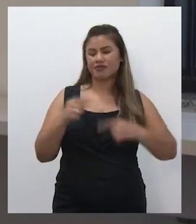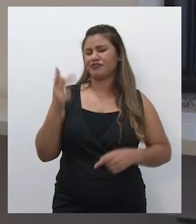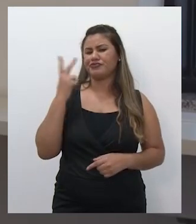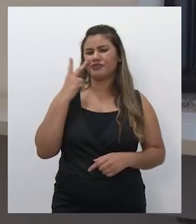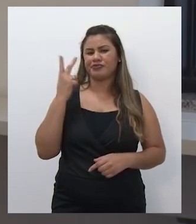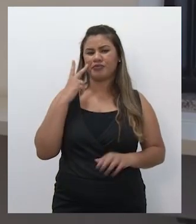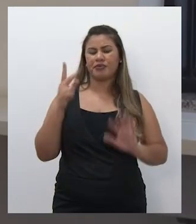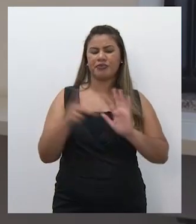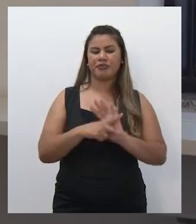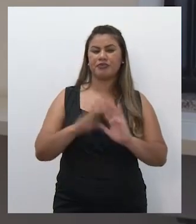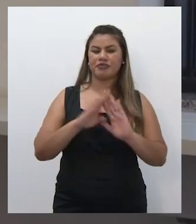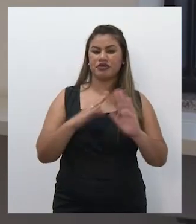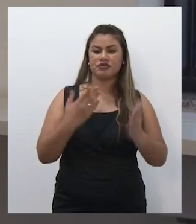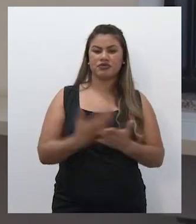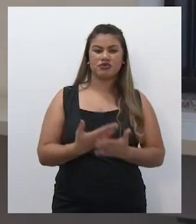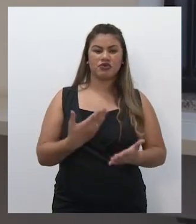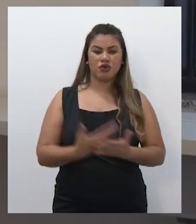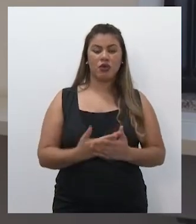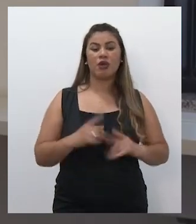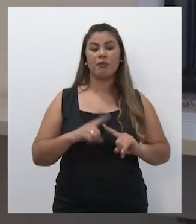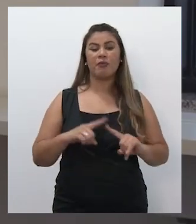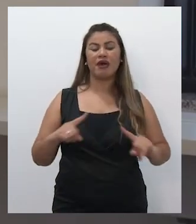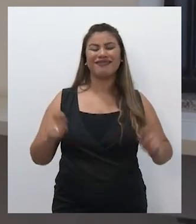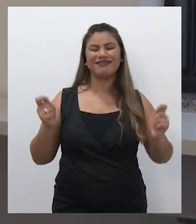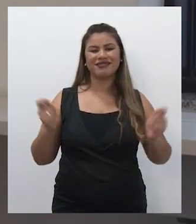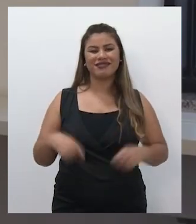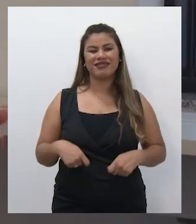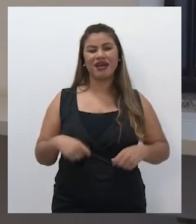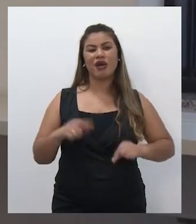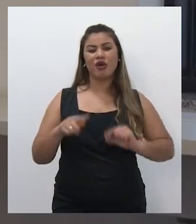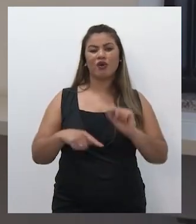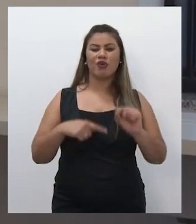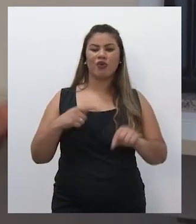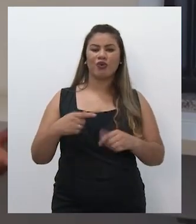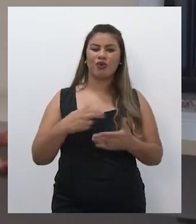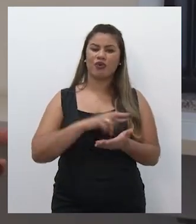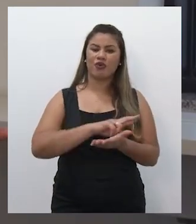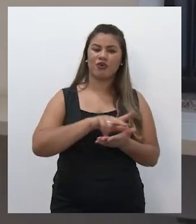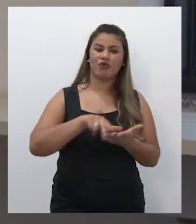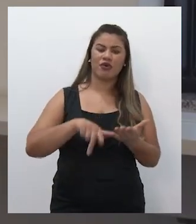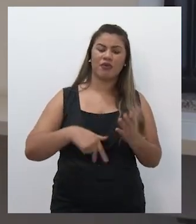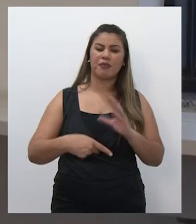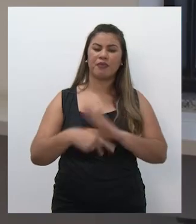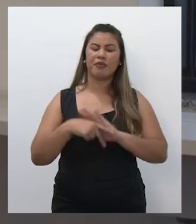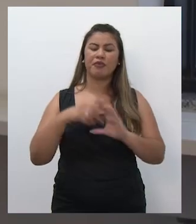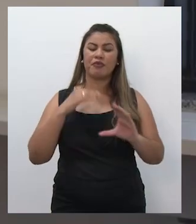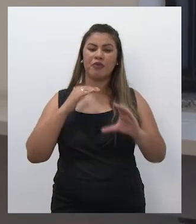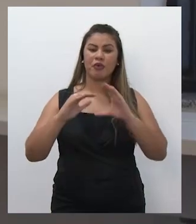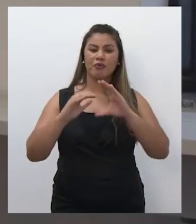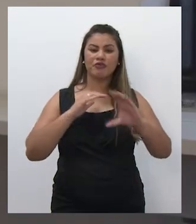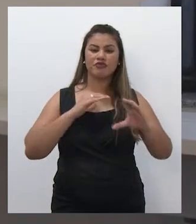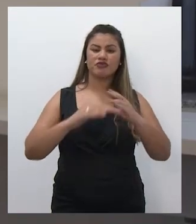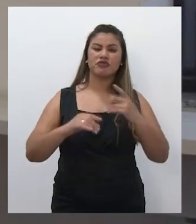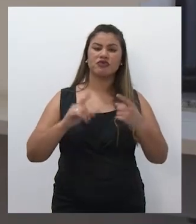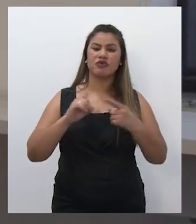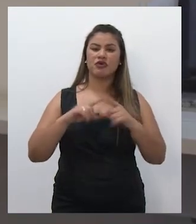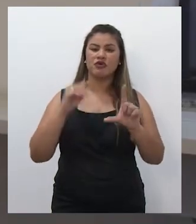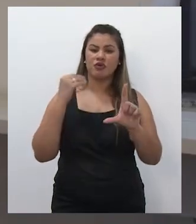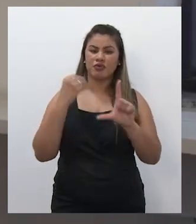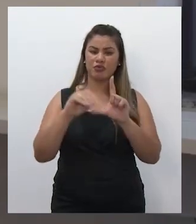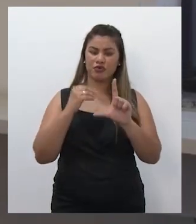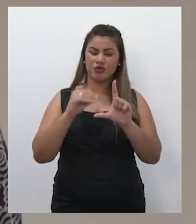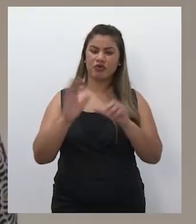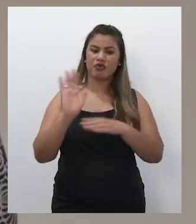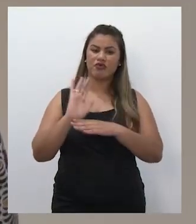da escola, mas que eles também desenvolvam a capacidade de usar os múltiplos meios de comunicação, como blogs,